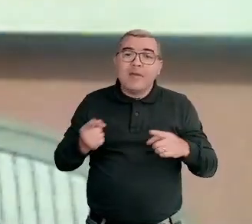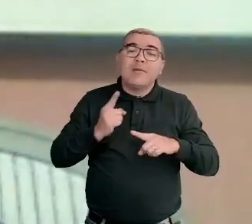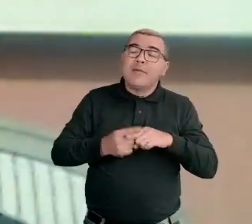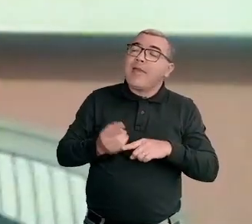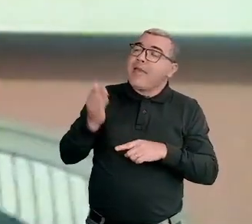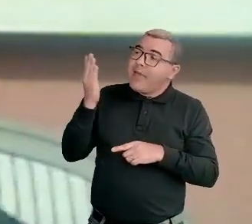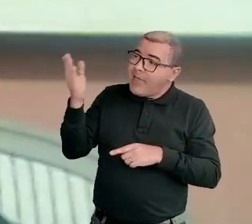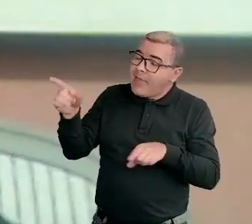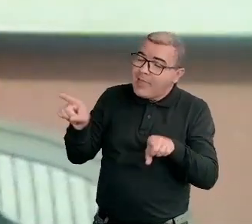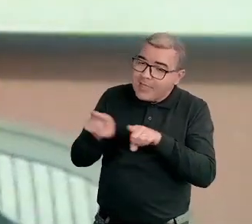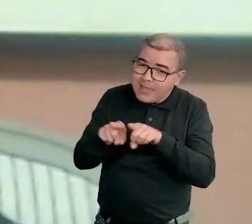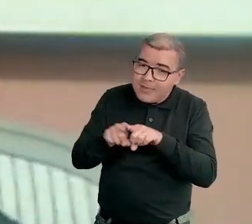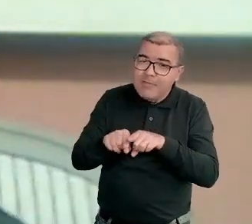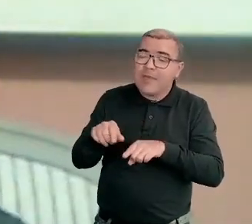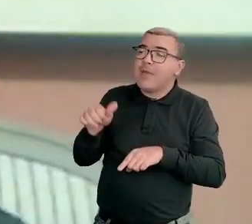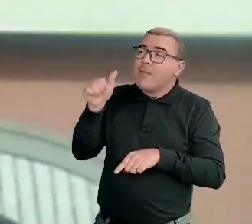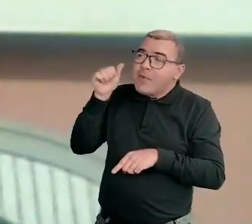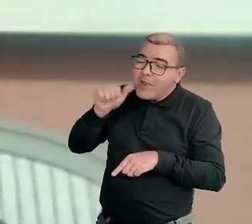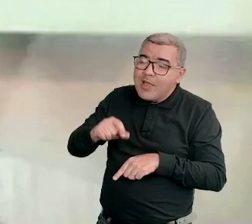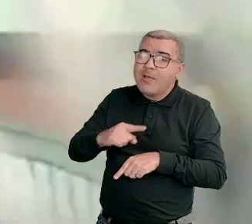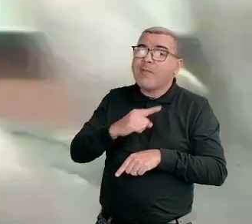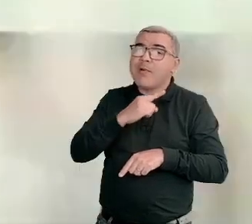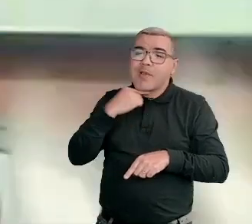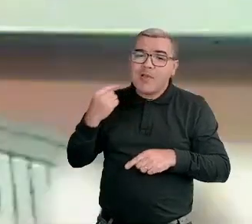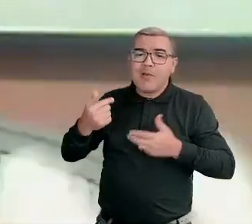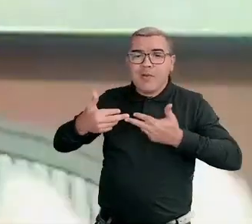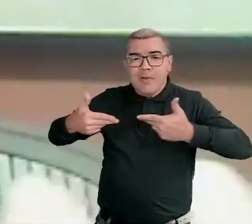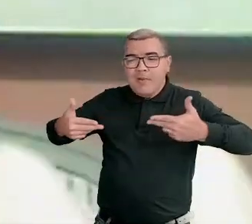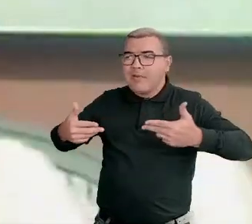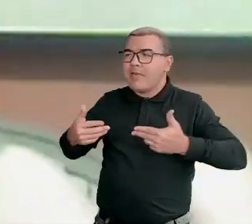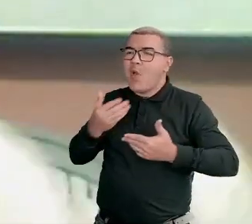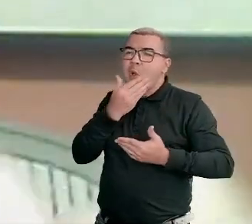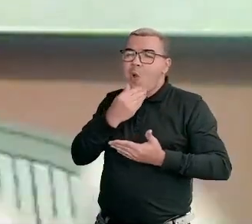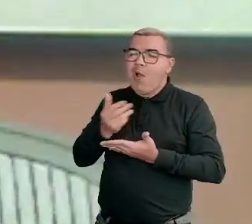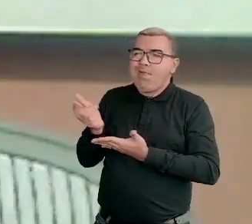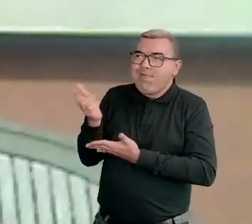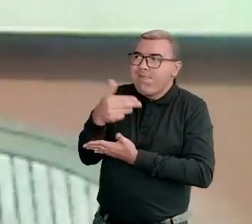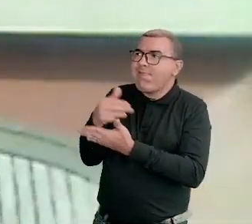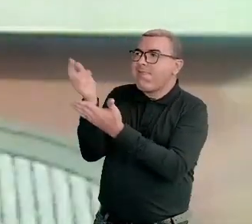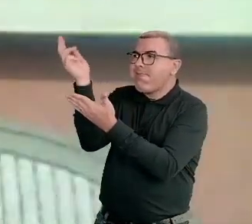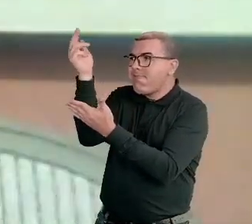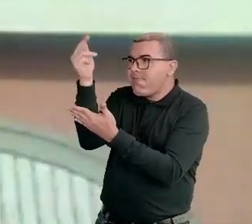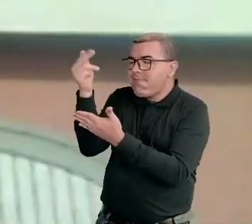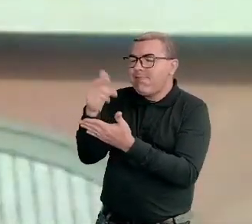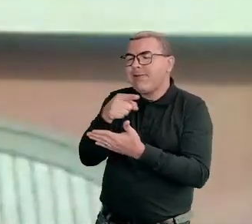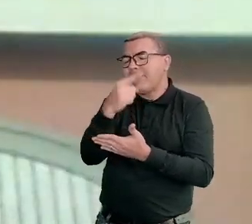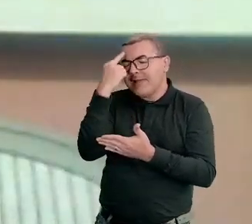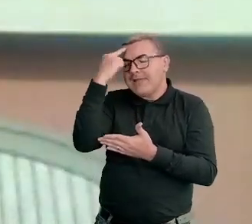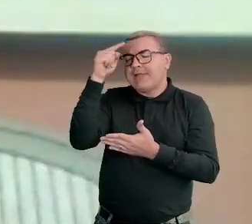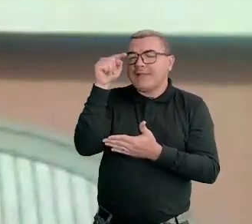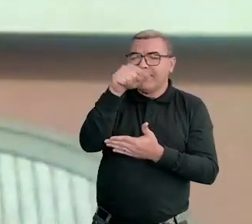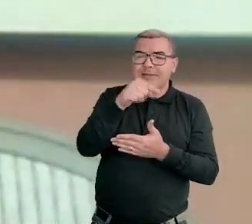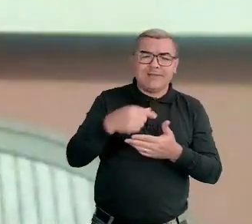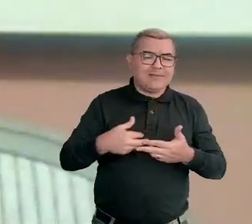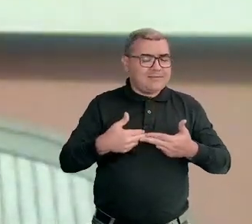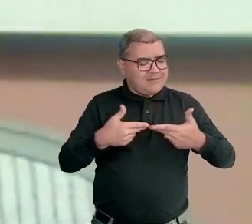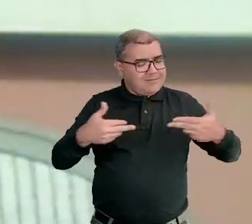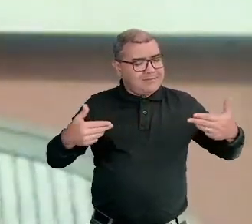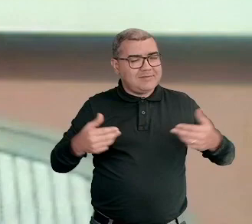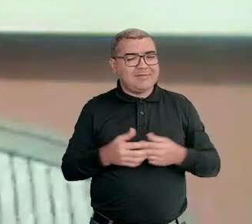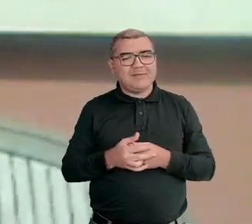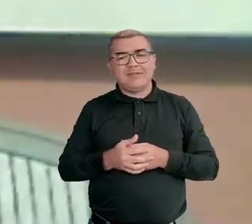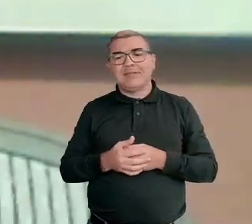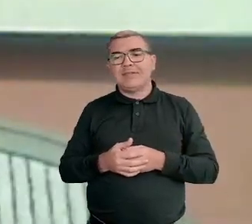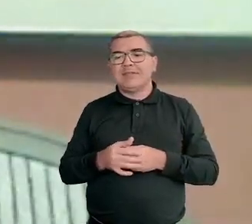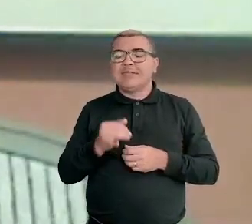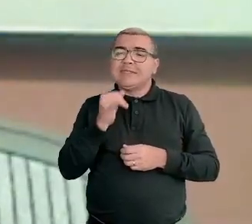também morreu de tuberculose. Então, assim, é importante que a obra de arte, né? E até porque eu estou falando exemplos de